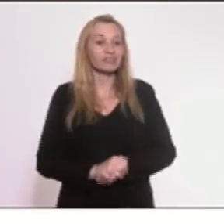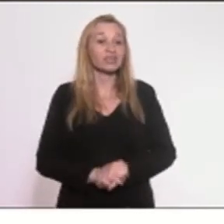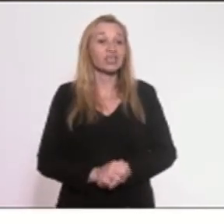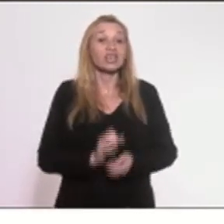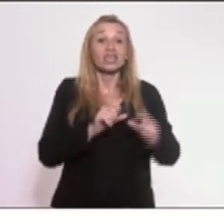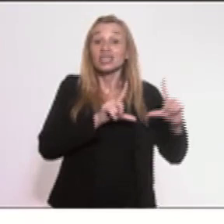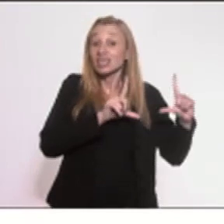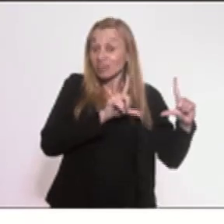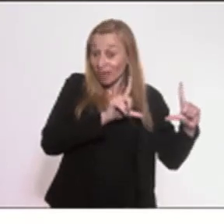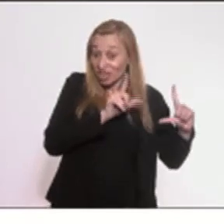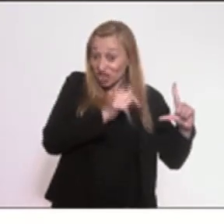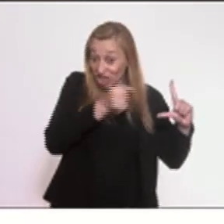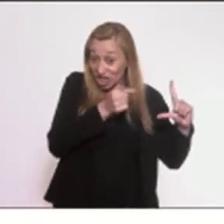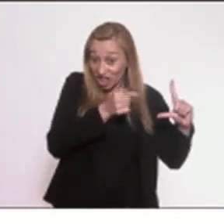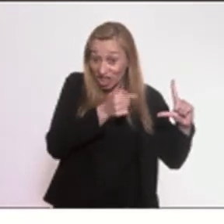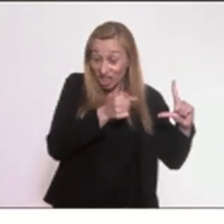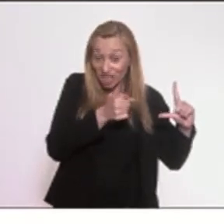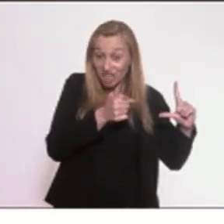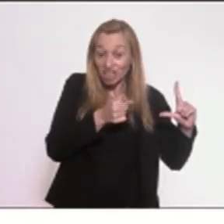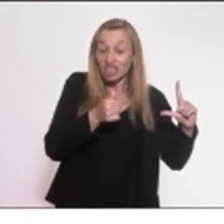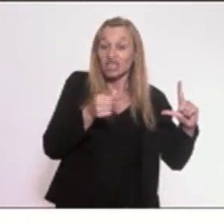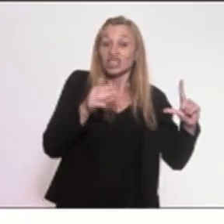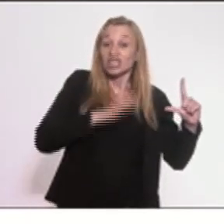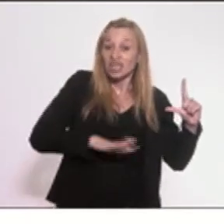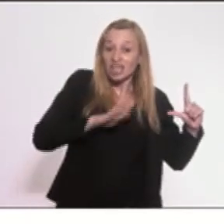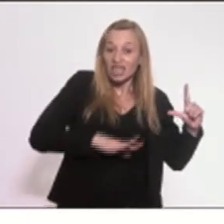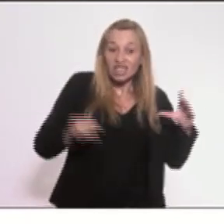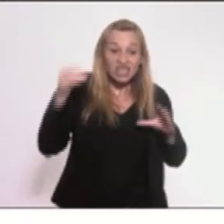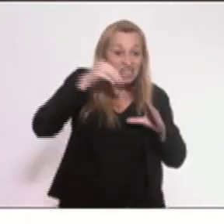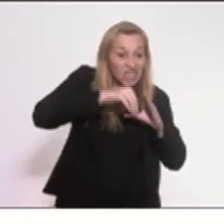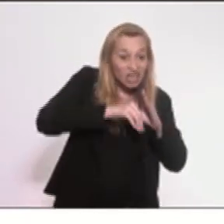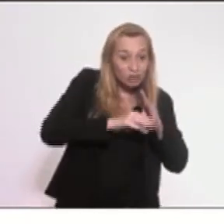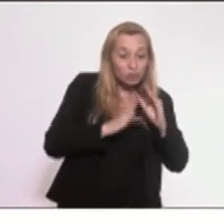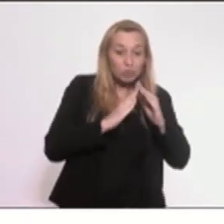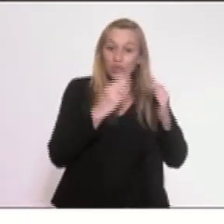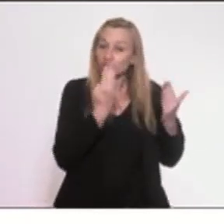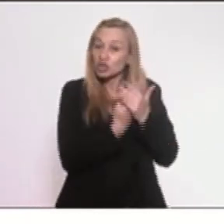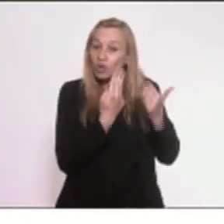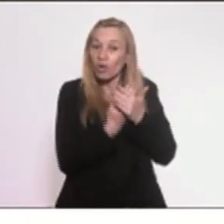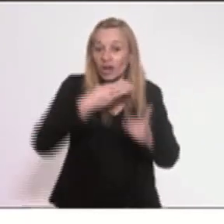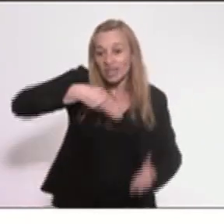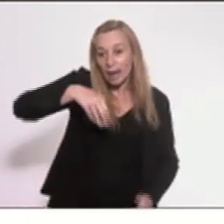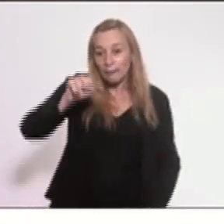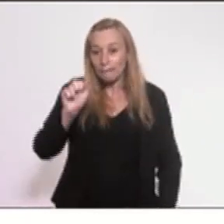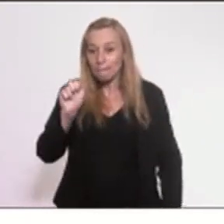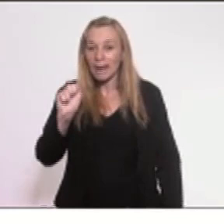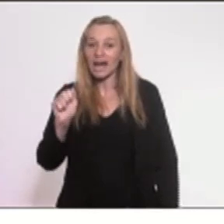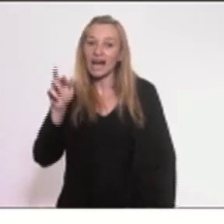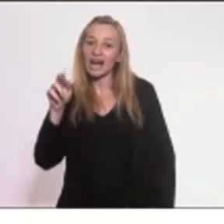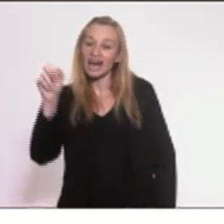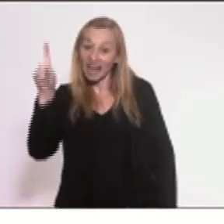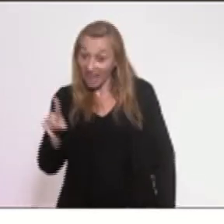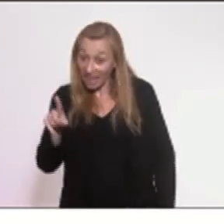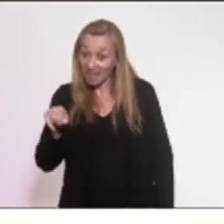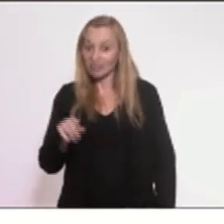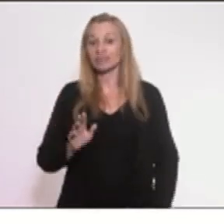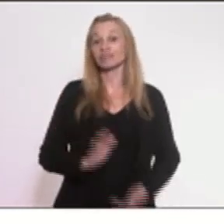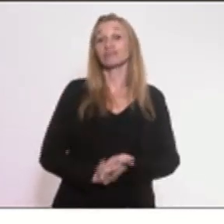aqui são de crianças dentro de uma escola da Maré que foi, senhora Presidenta,